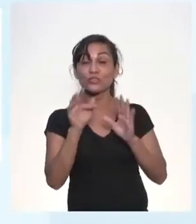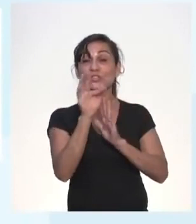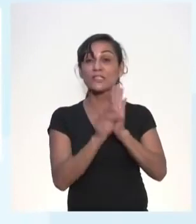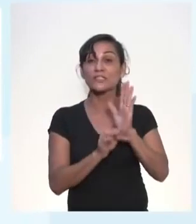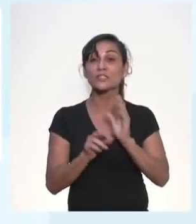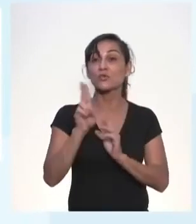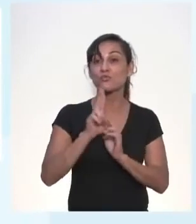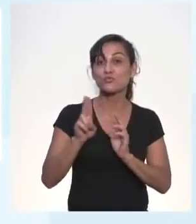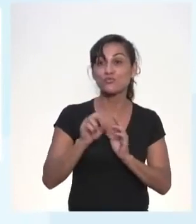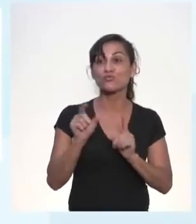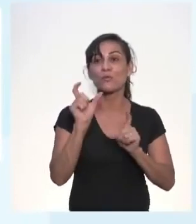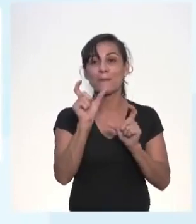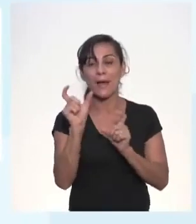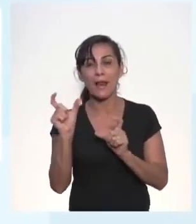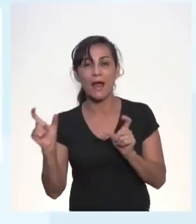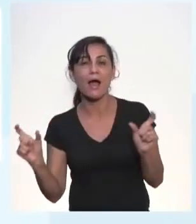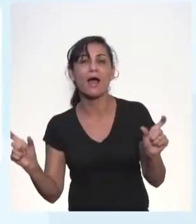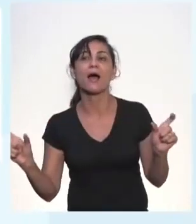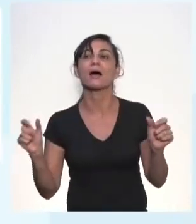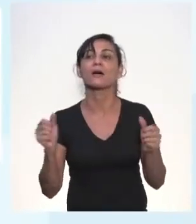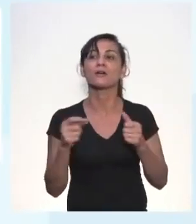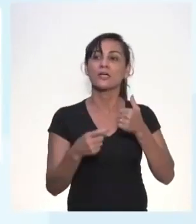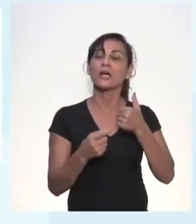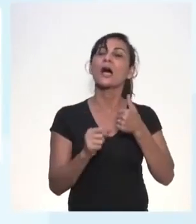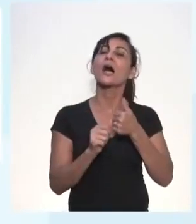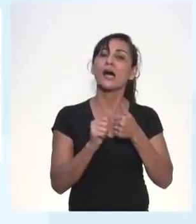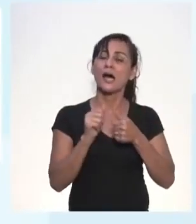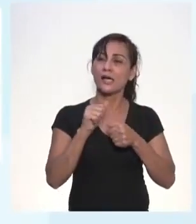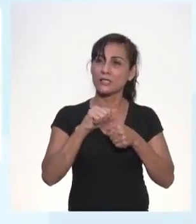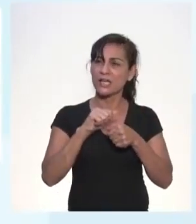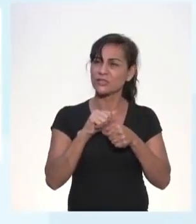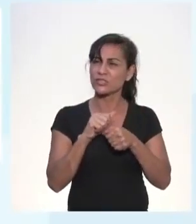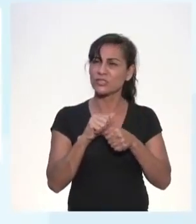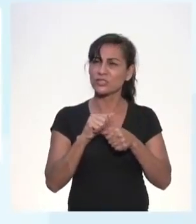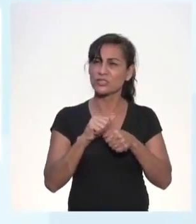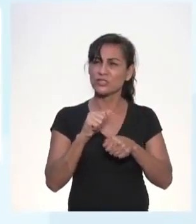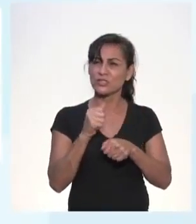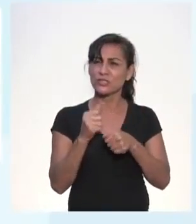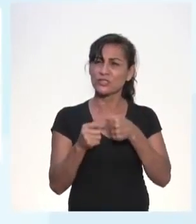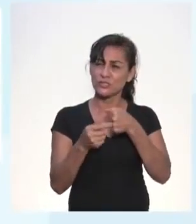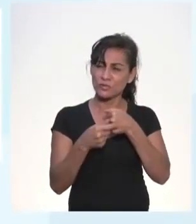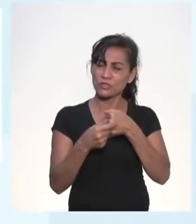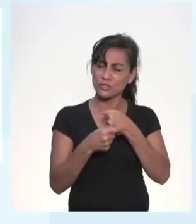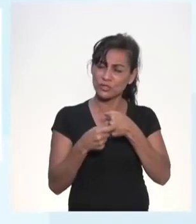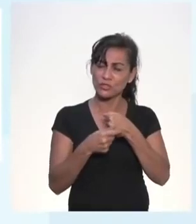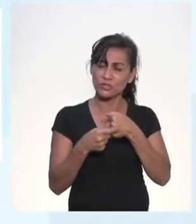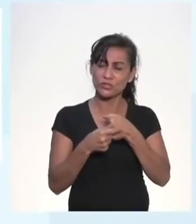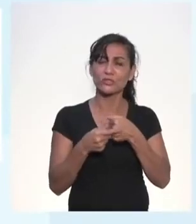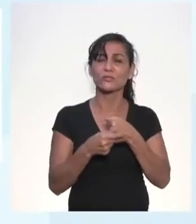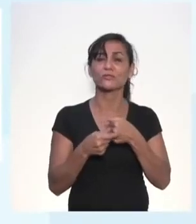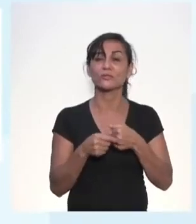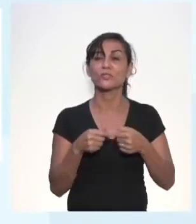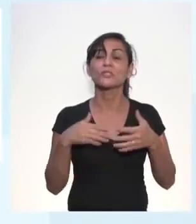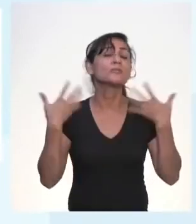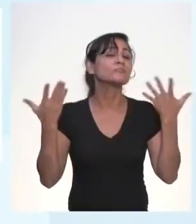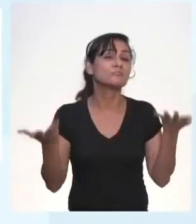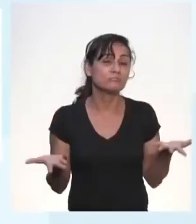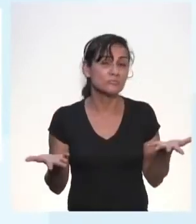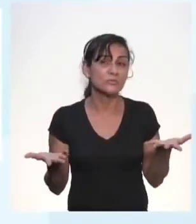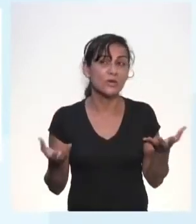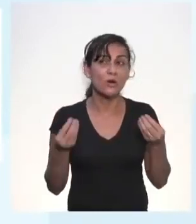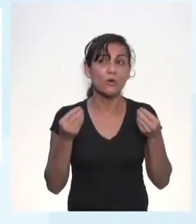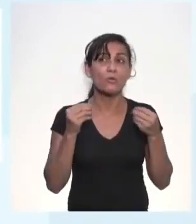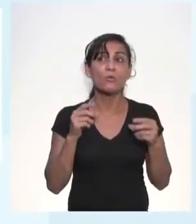de palavras para descrever, adjetivos e tal. Mas em qual deles o autor demonstra maior expressividade,